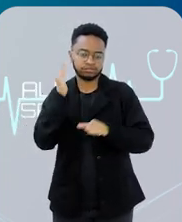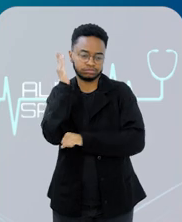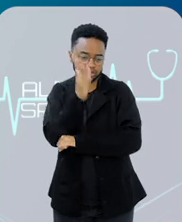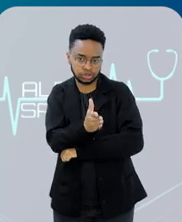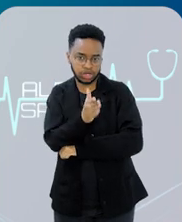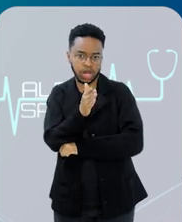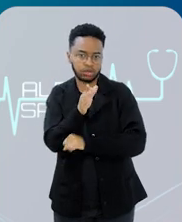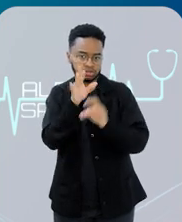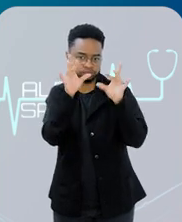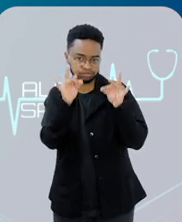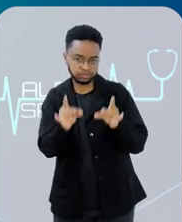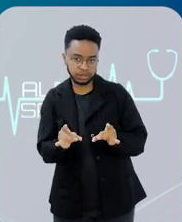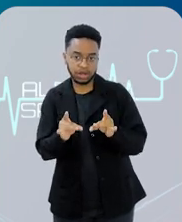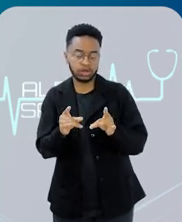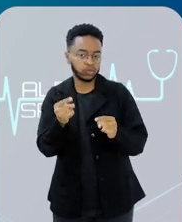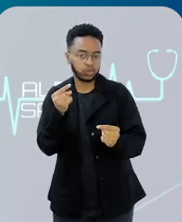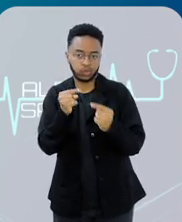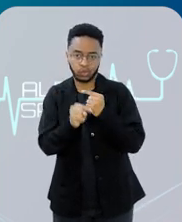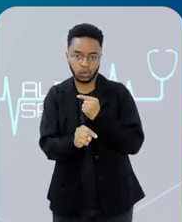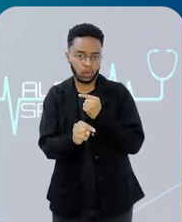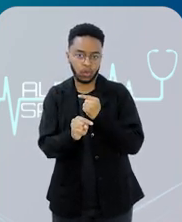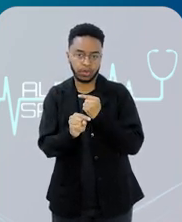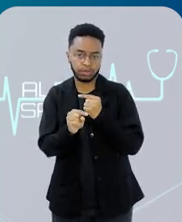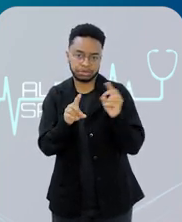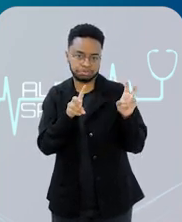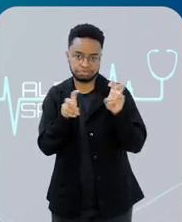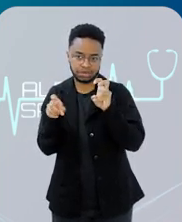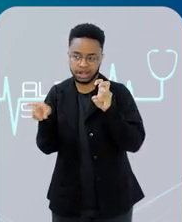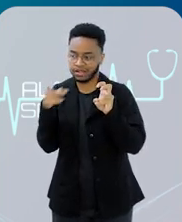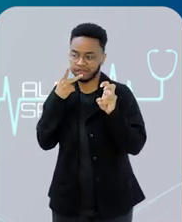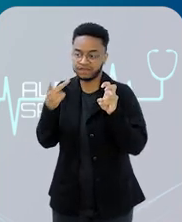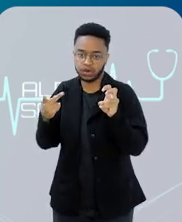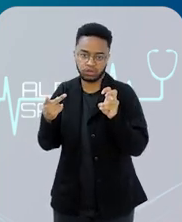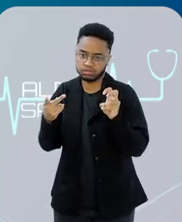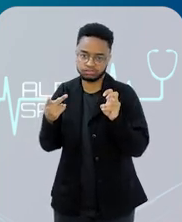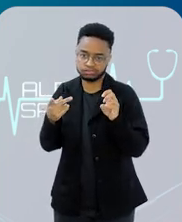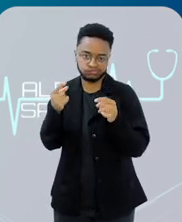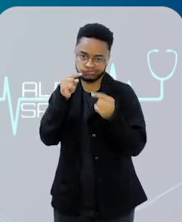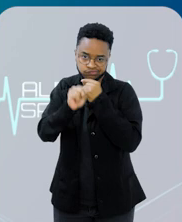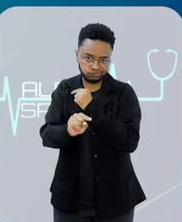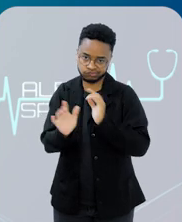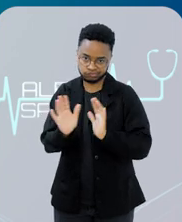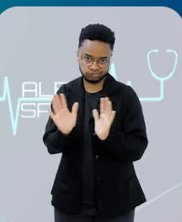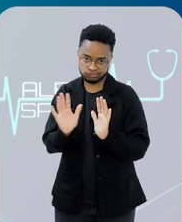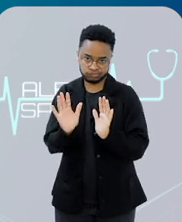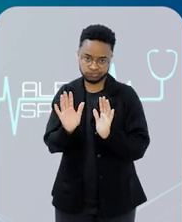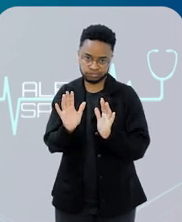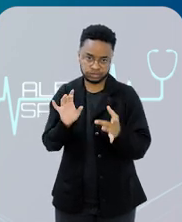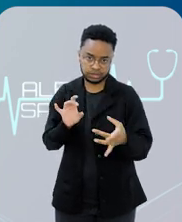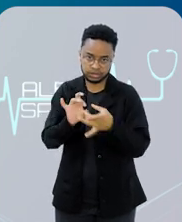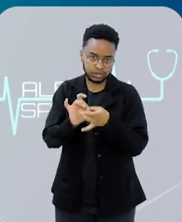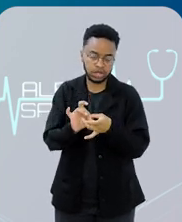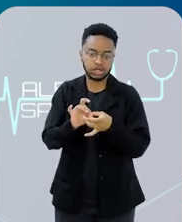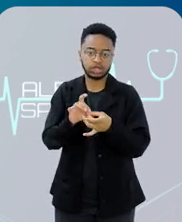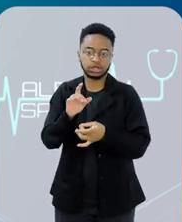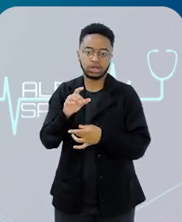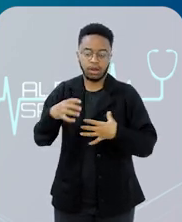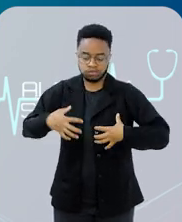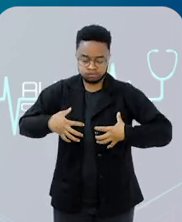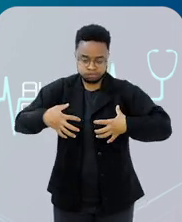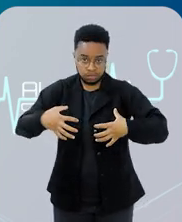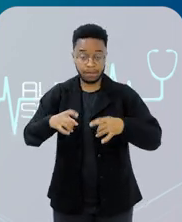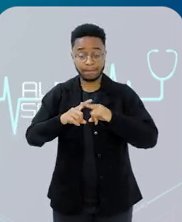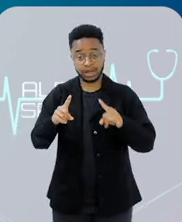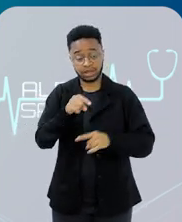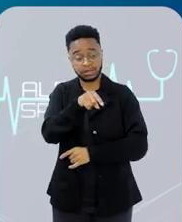mais objetivas, que não enquadram aquele caso especificamente na gigantomastia. E aí